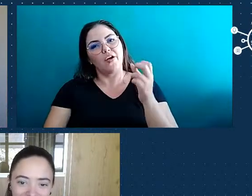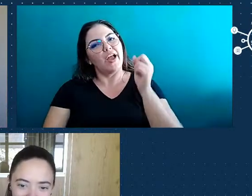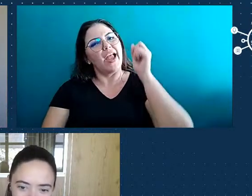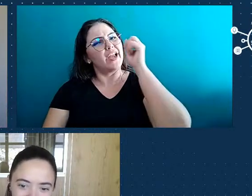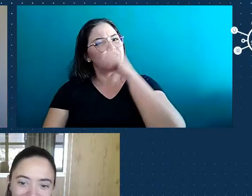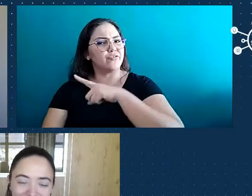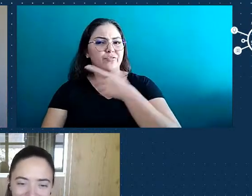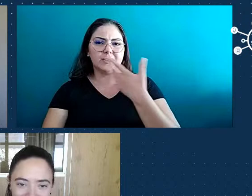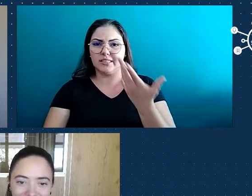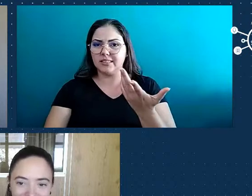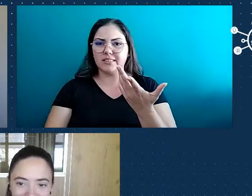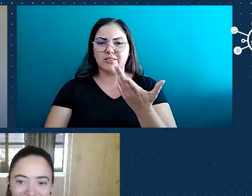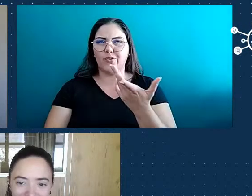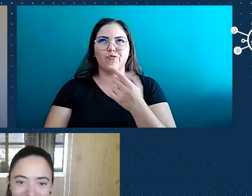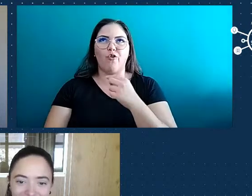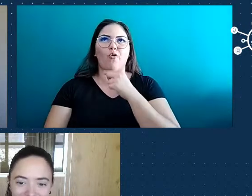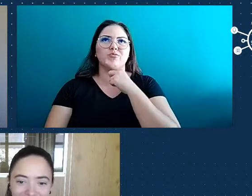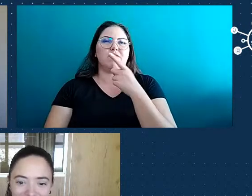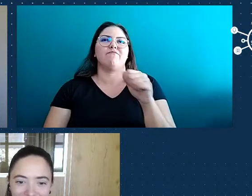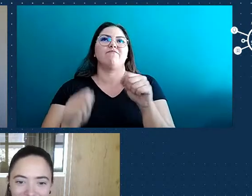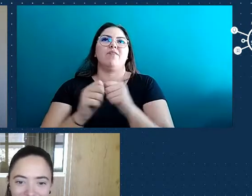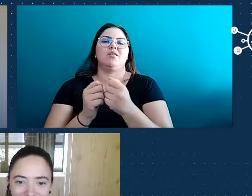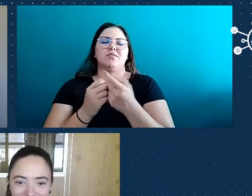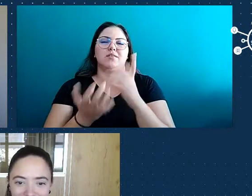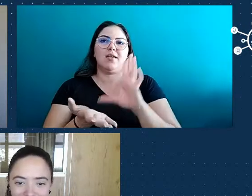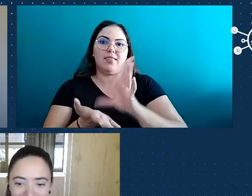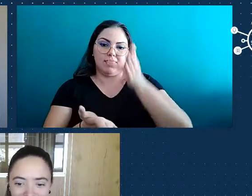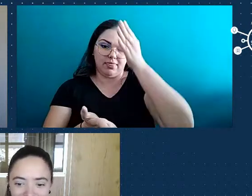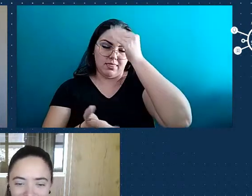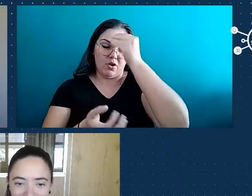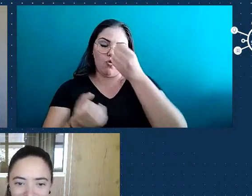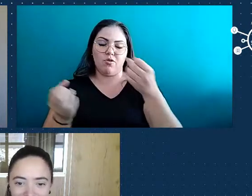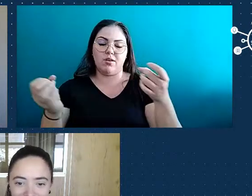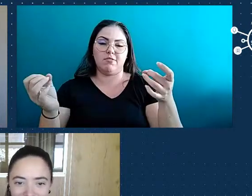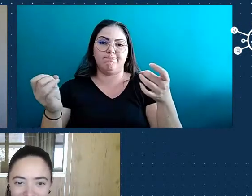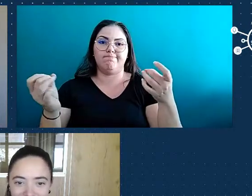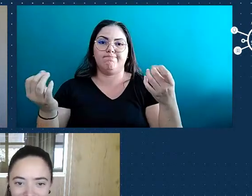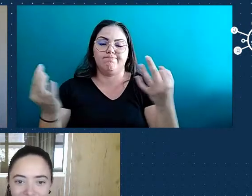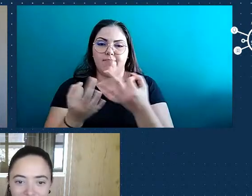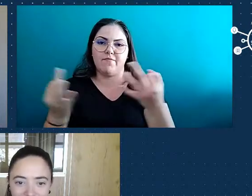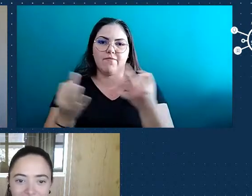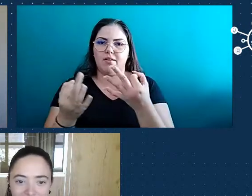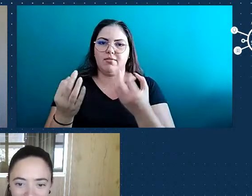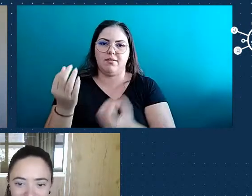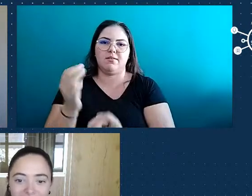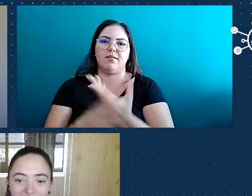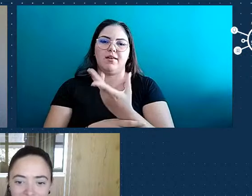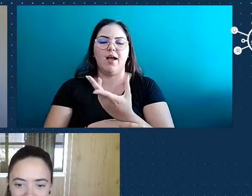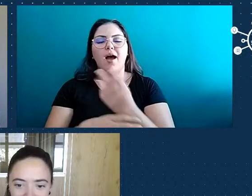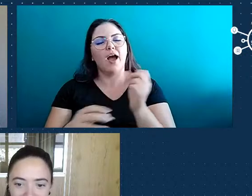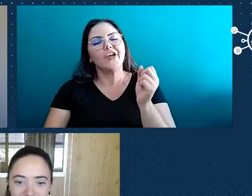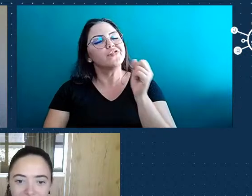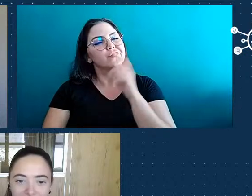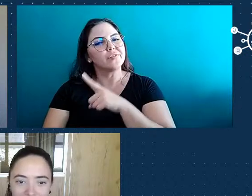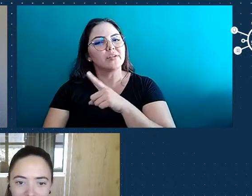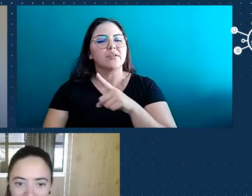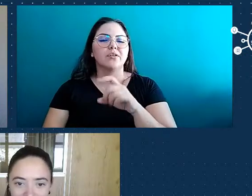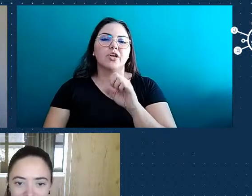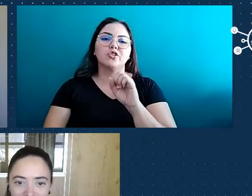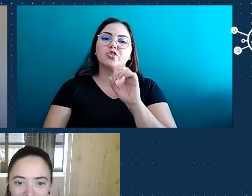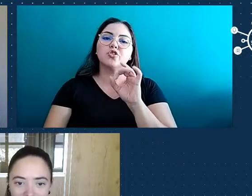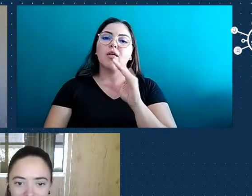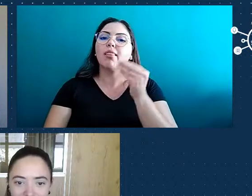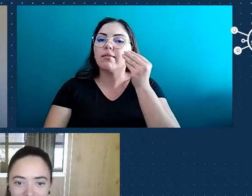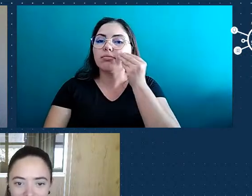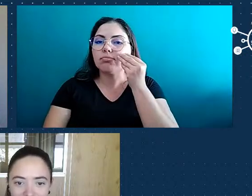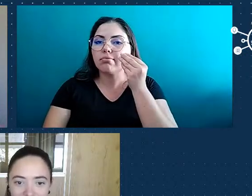coisa que não dá para ter esse tempo todo para a gente ter esse sucesso todo, né? Mas a gente tenta fazer o melhor que pode, e o melhor que a gente pode